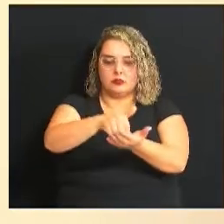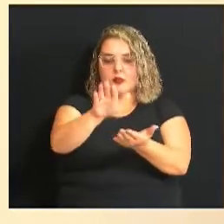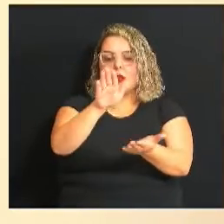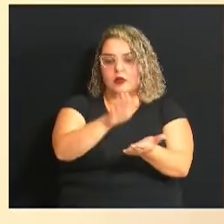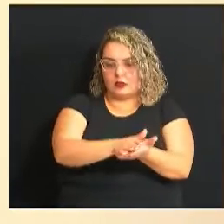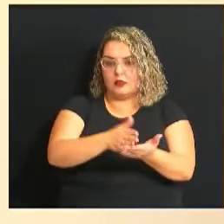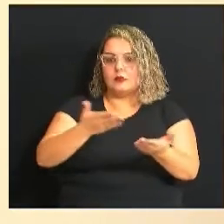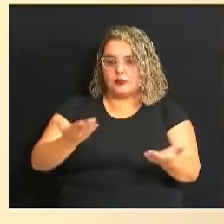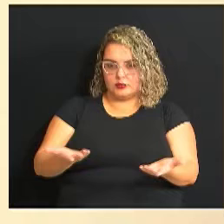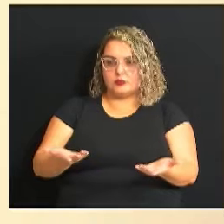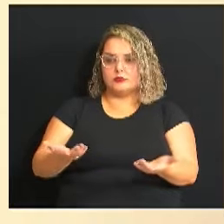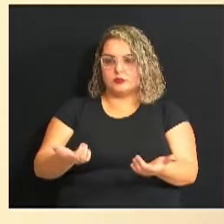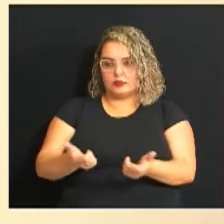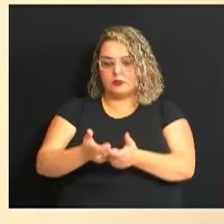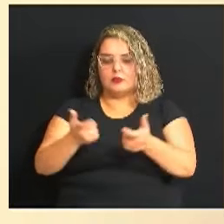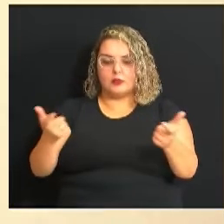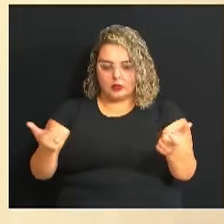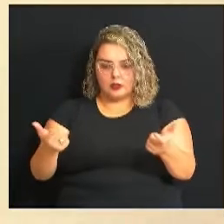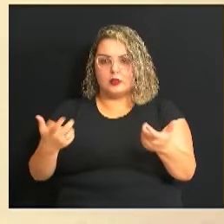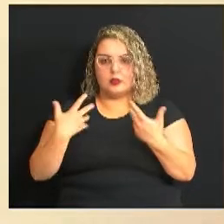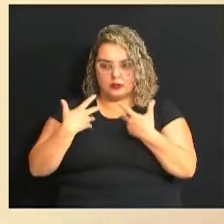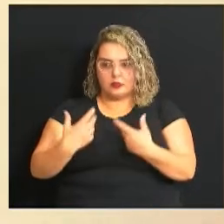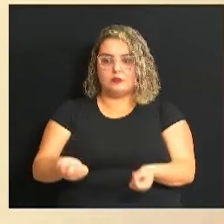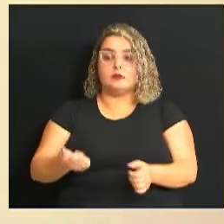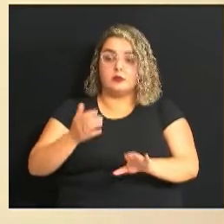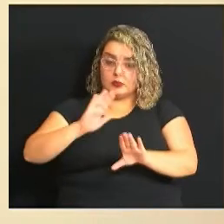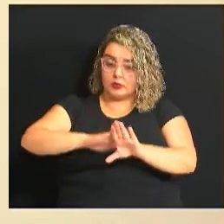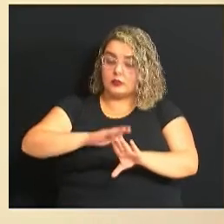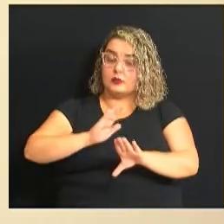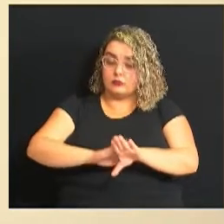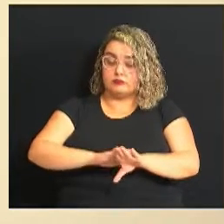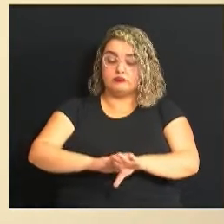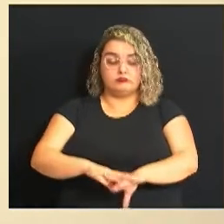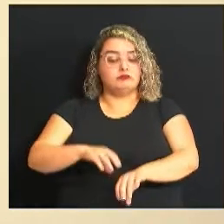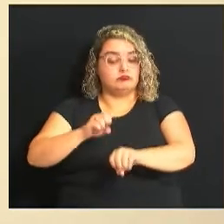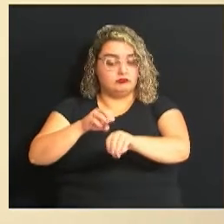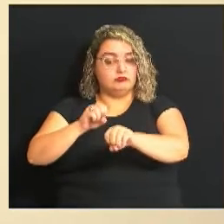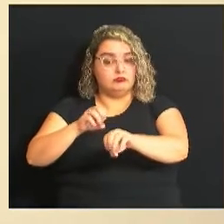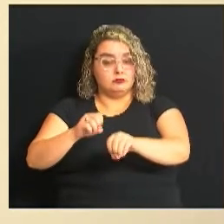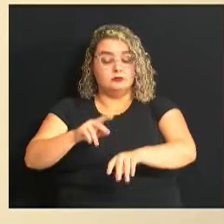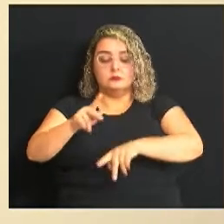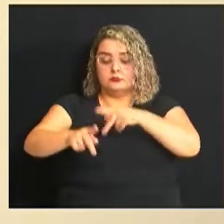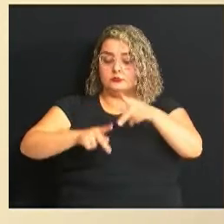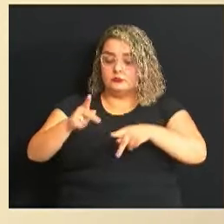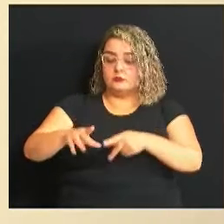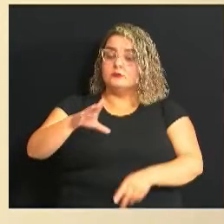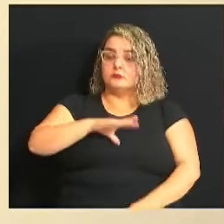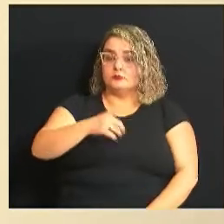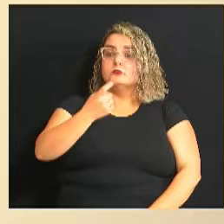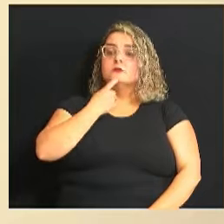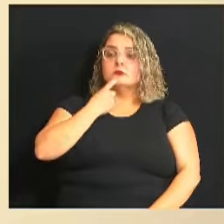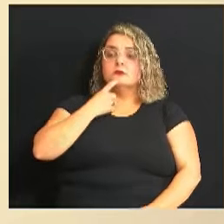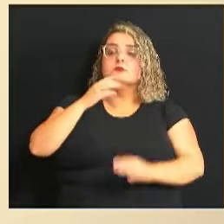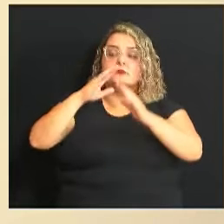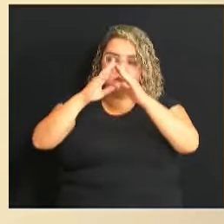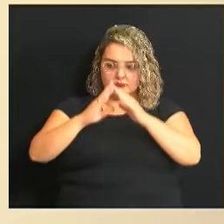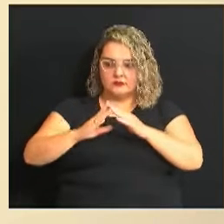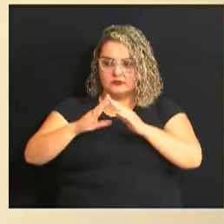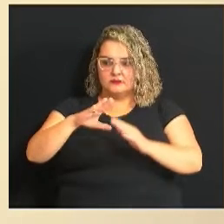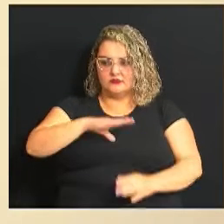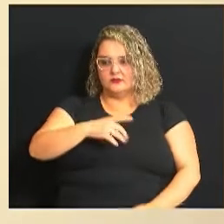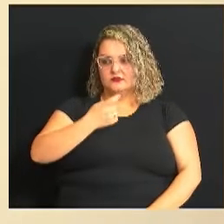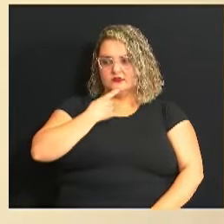maior incidência, para que sejam tomadas medidas educativas para que a população de Campinas, os moradores de Campinas,